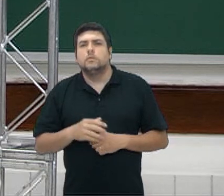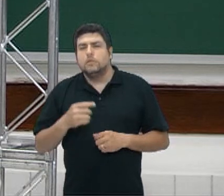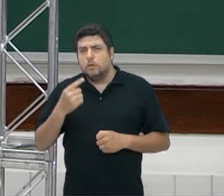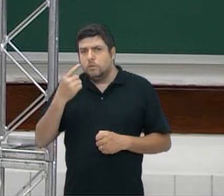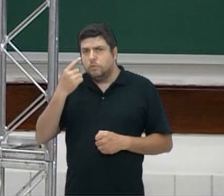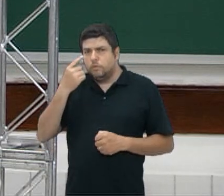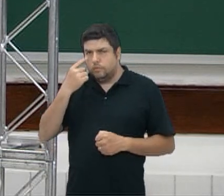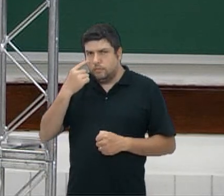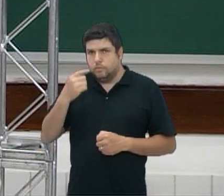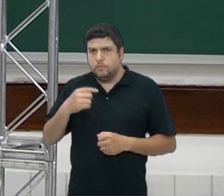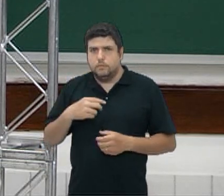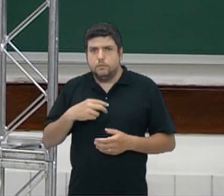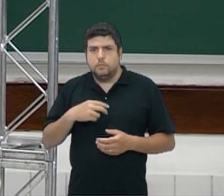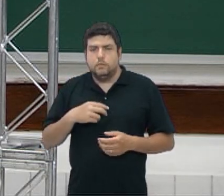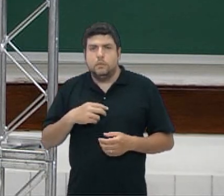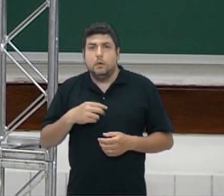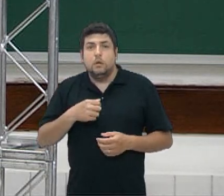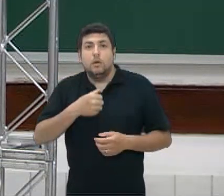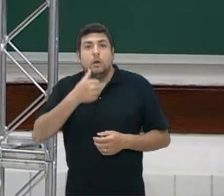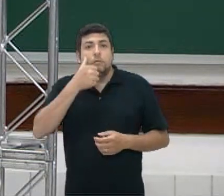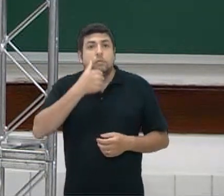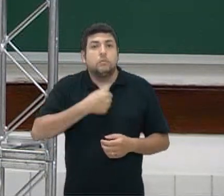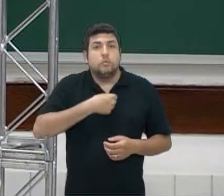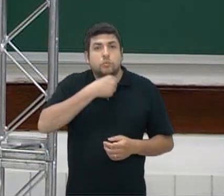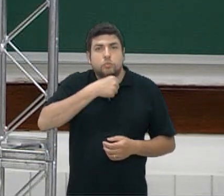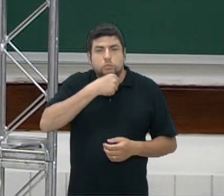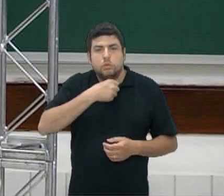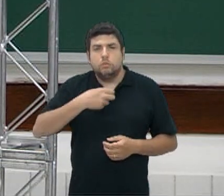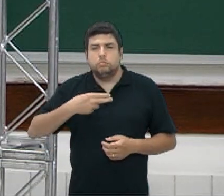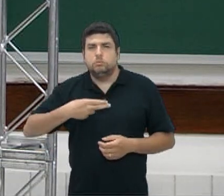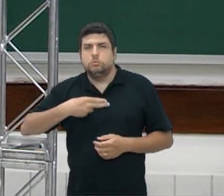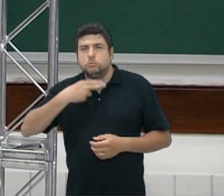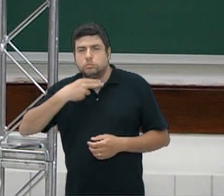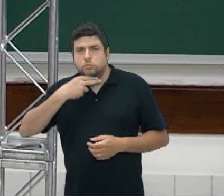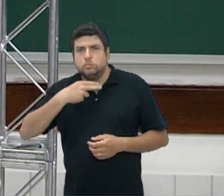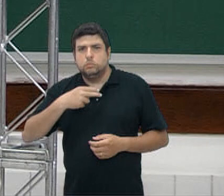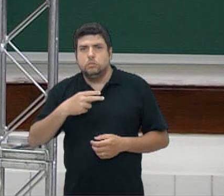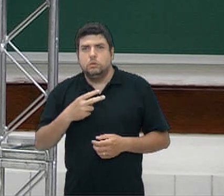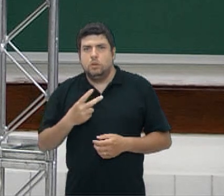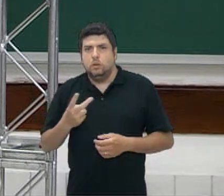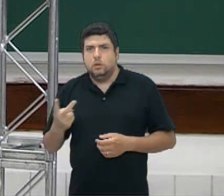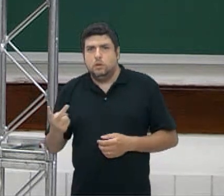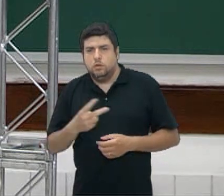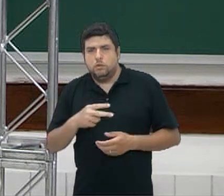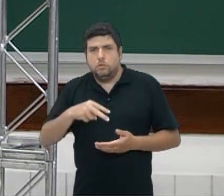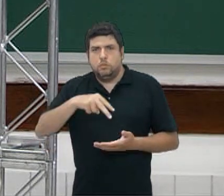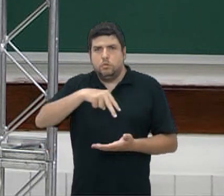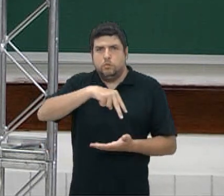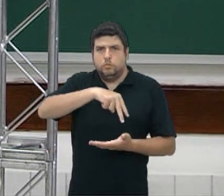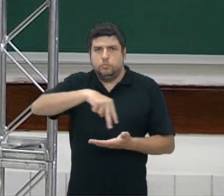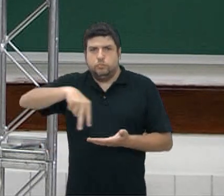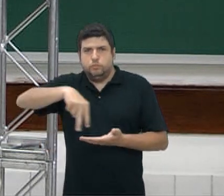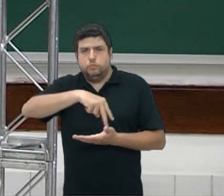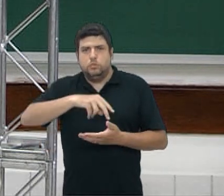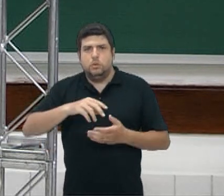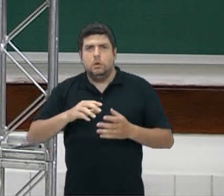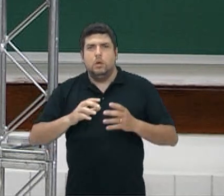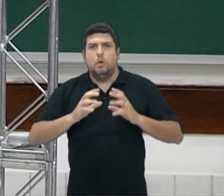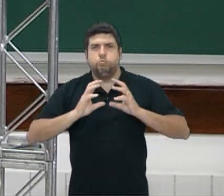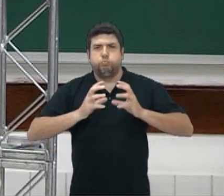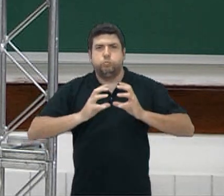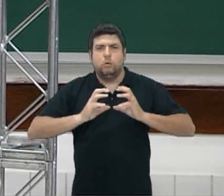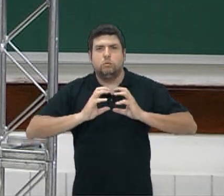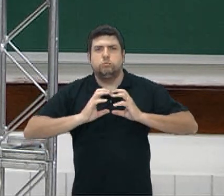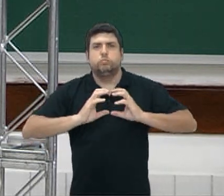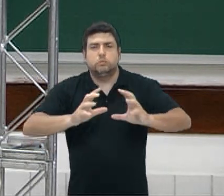antes deles, né, antes da vovó e o netinho estarem em movimento, melhor dizendo, antes deles jogarem a bola, eles